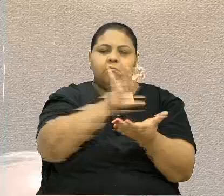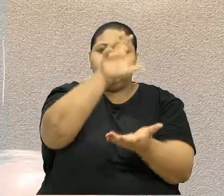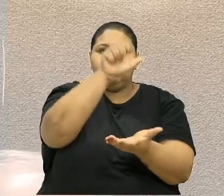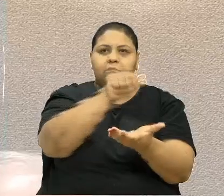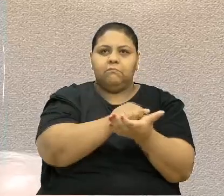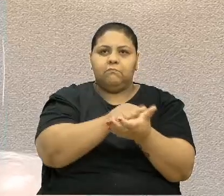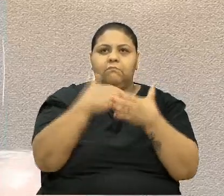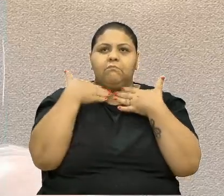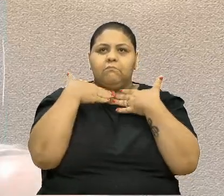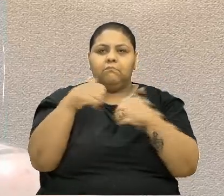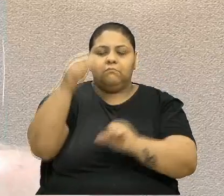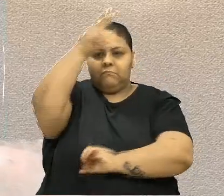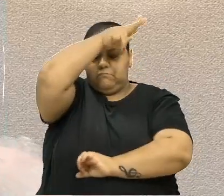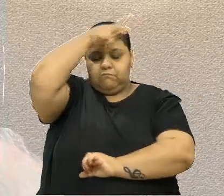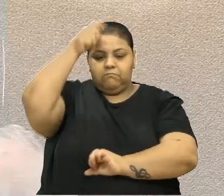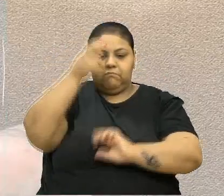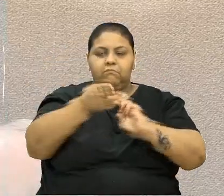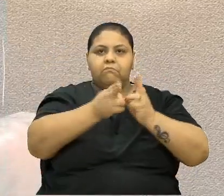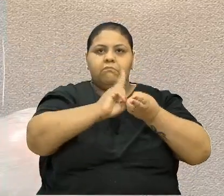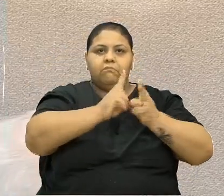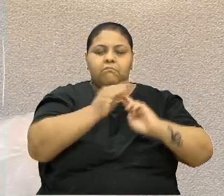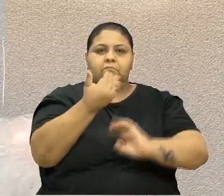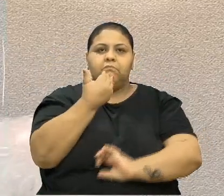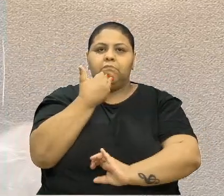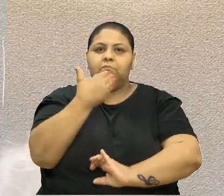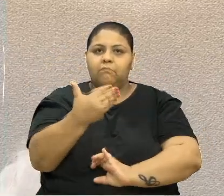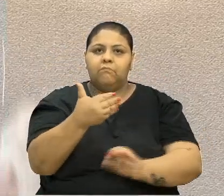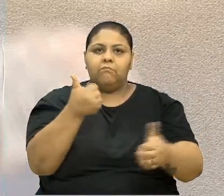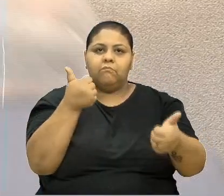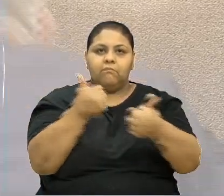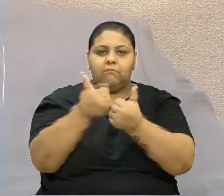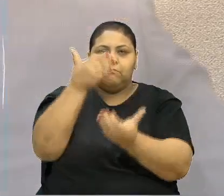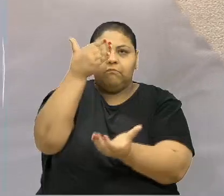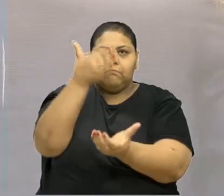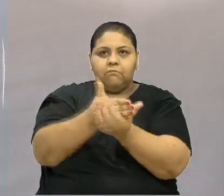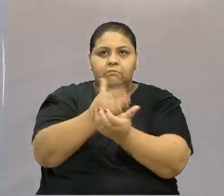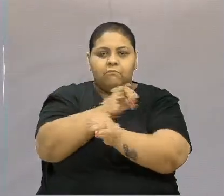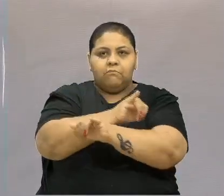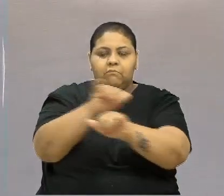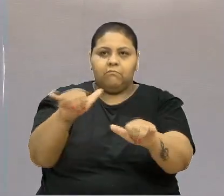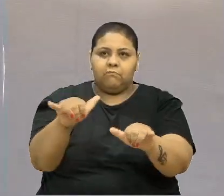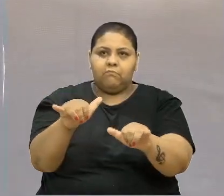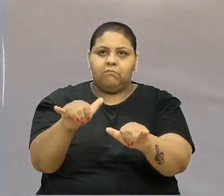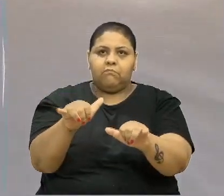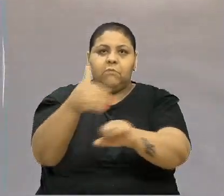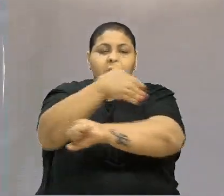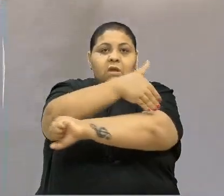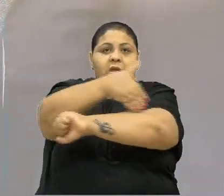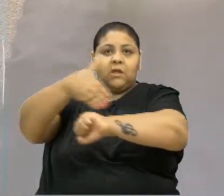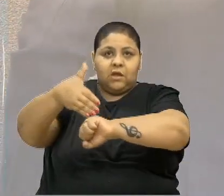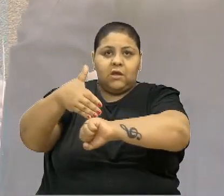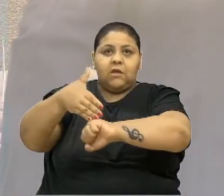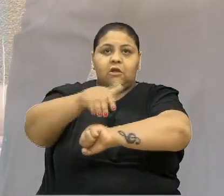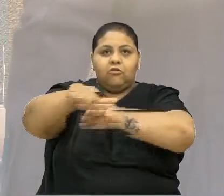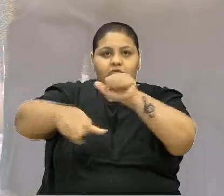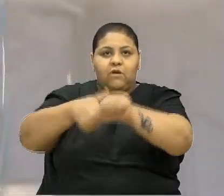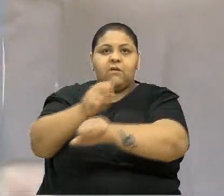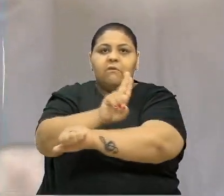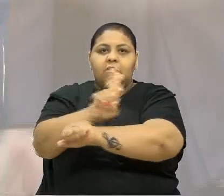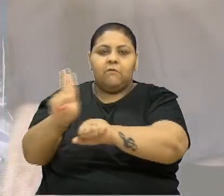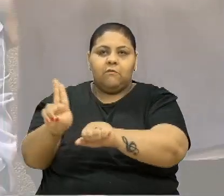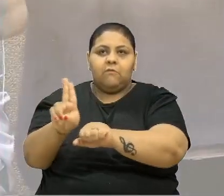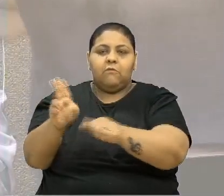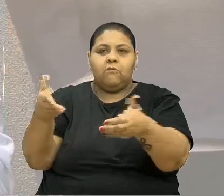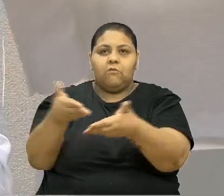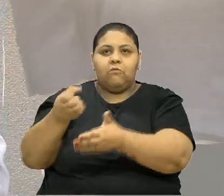à Secretaria Municipal de Urbanismo, manifestou-se junto ao processo informado que a via em questão a ser denominada,